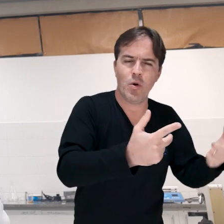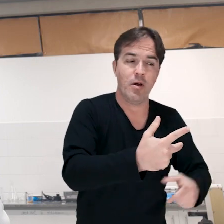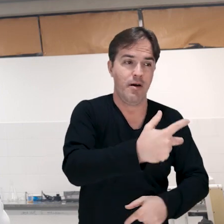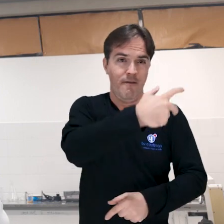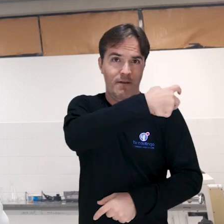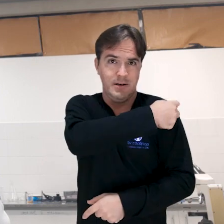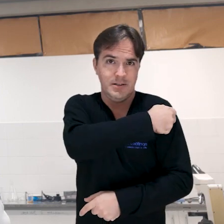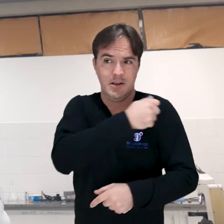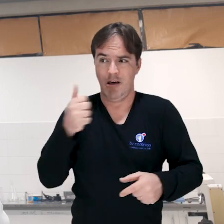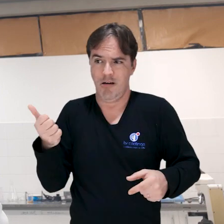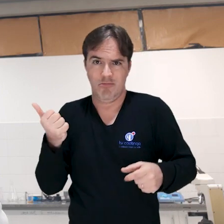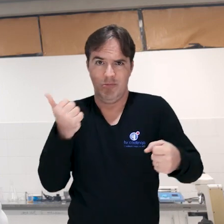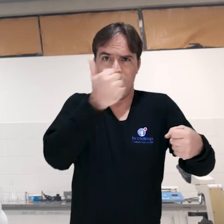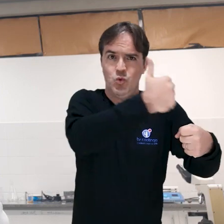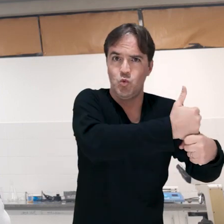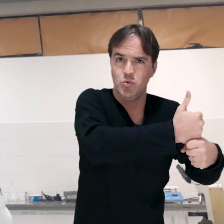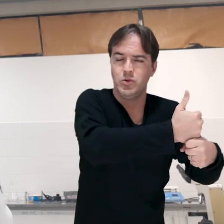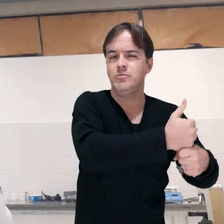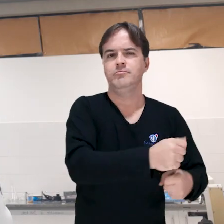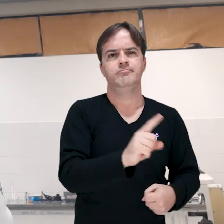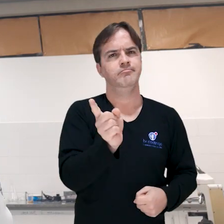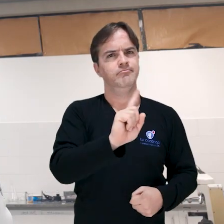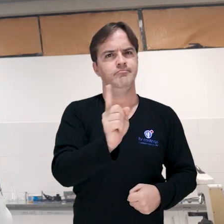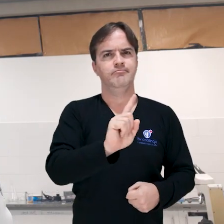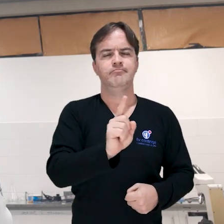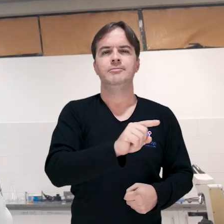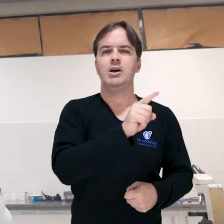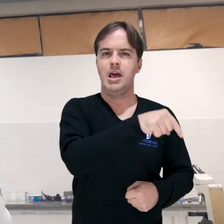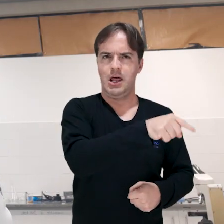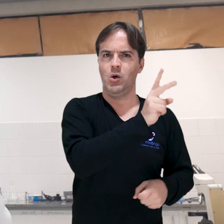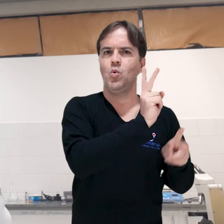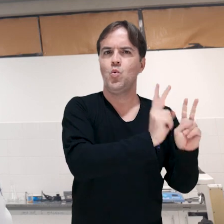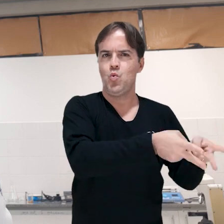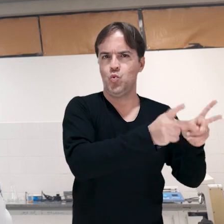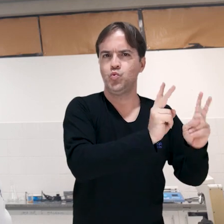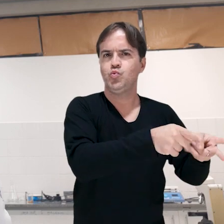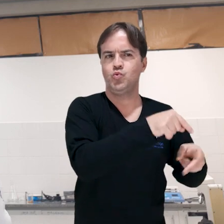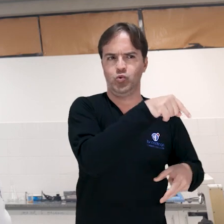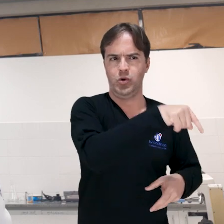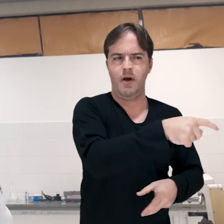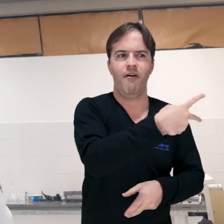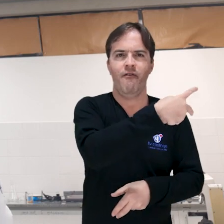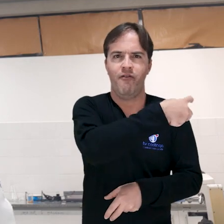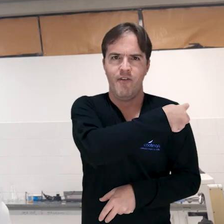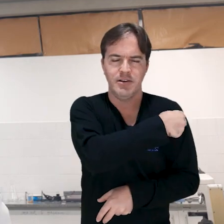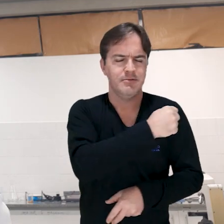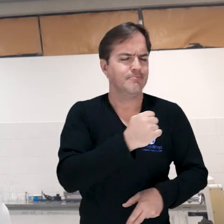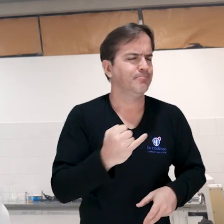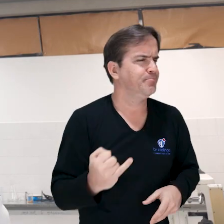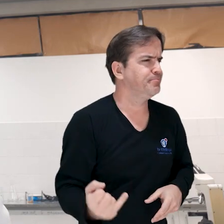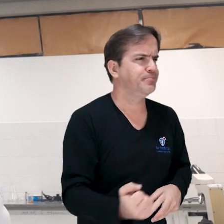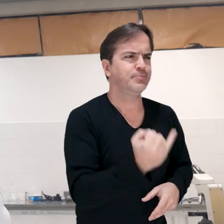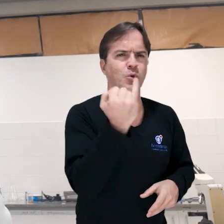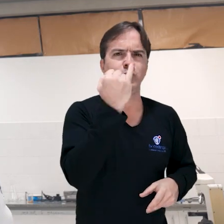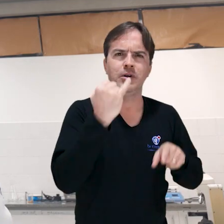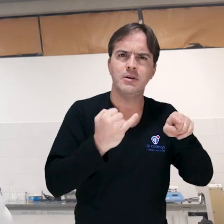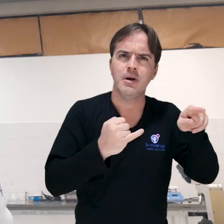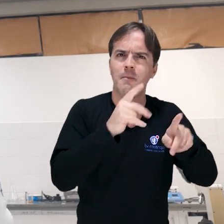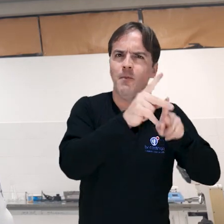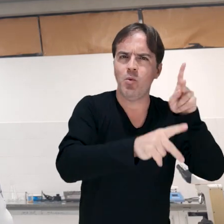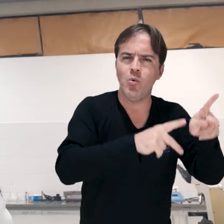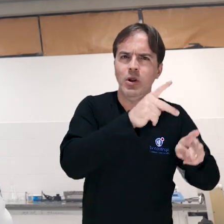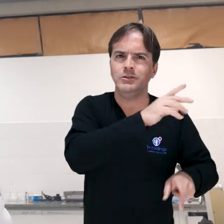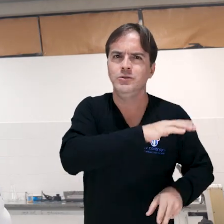nossas vacinas. A vacinação é o padrão ouro para a gente ter toda a população, ao